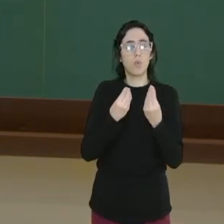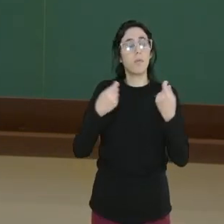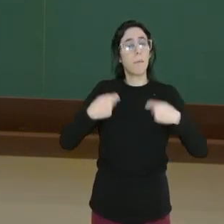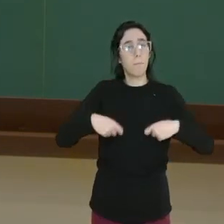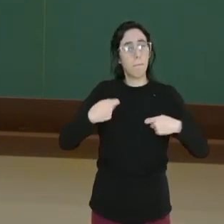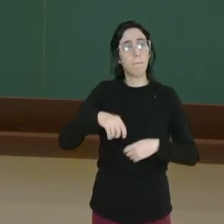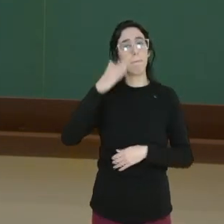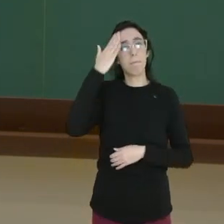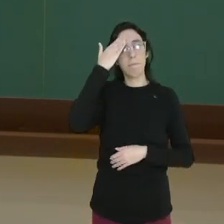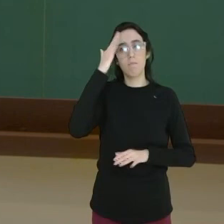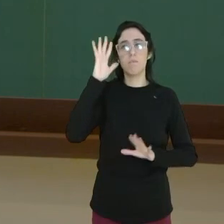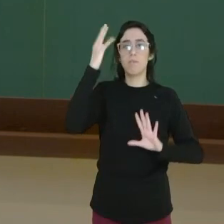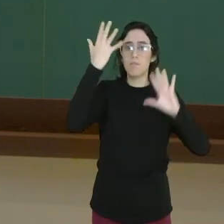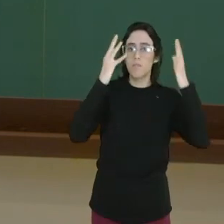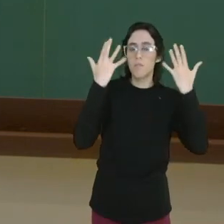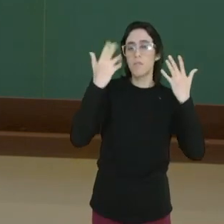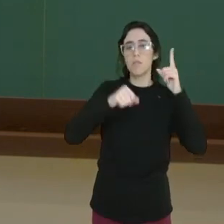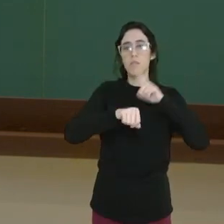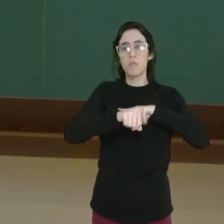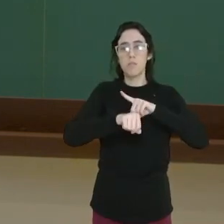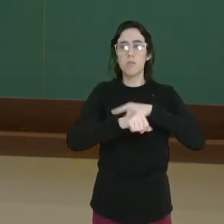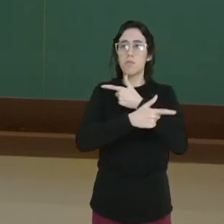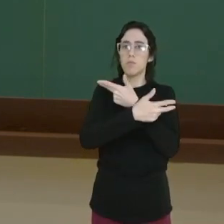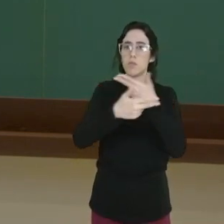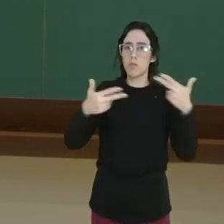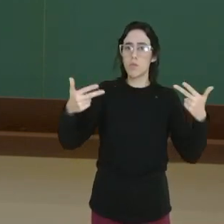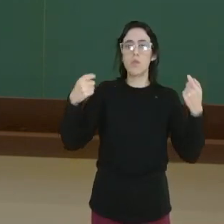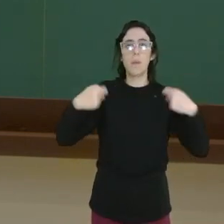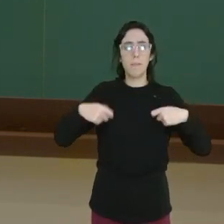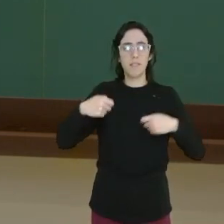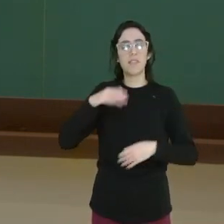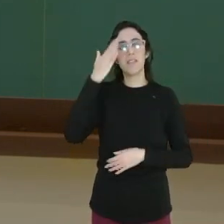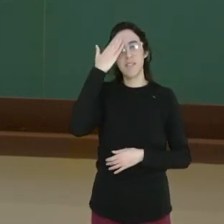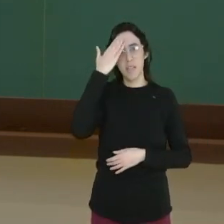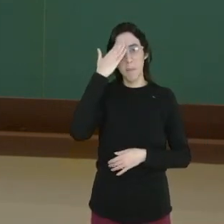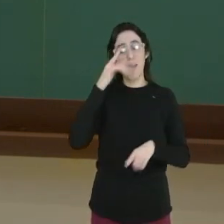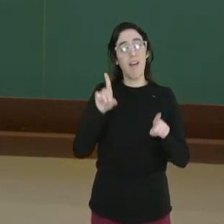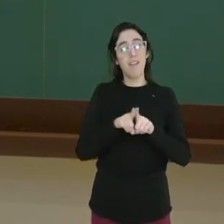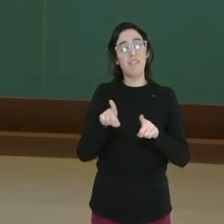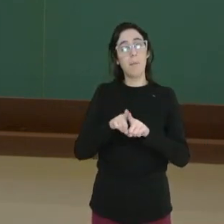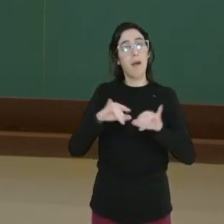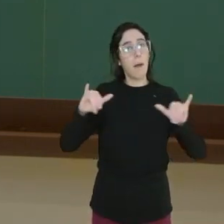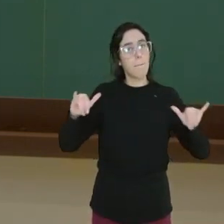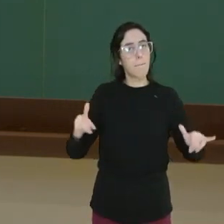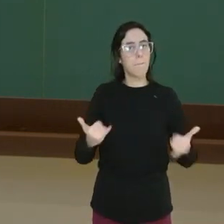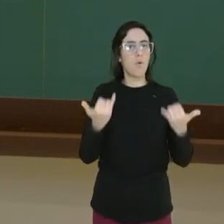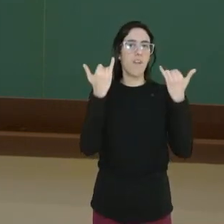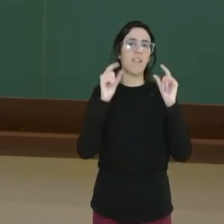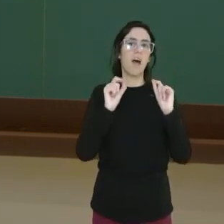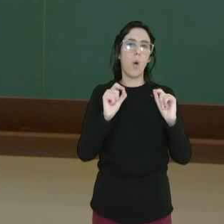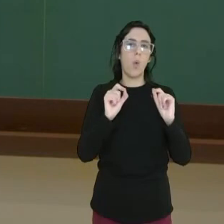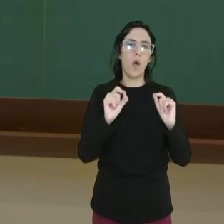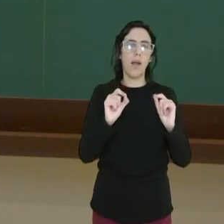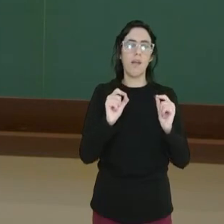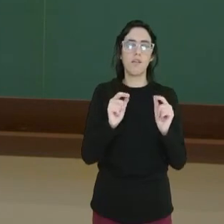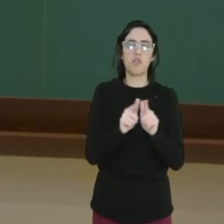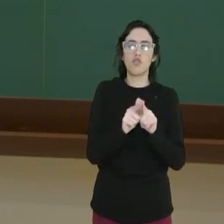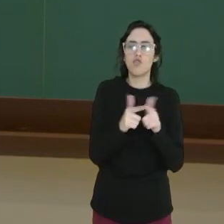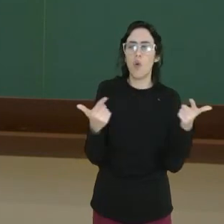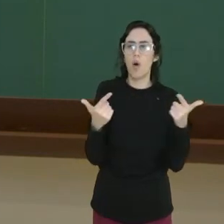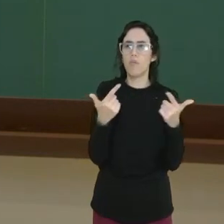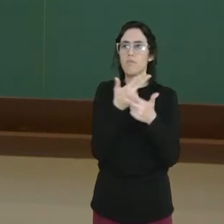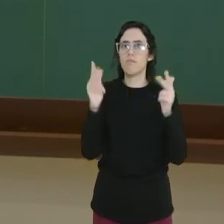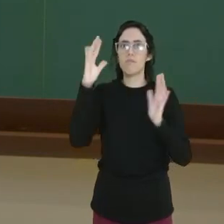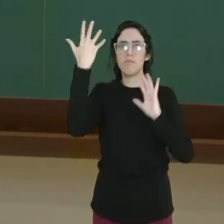as circunstâncias, saber agir dentro das circunstâncias e aproveitar também essa fortuna, a sorte dos